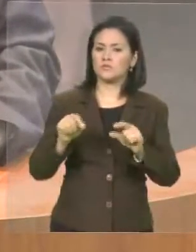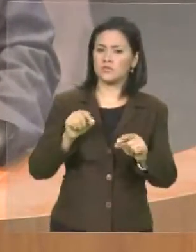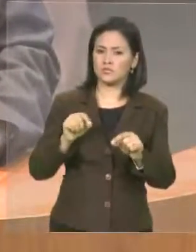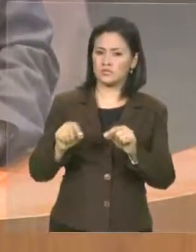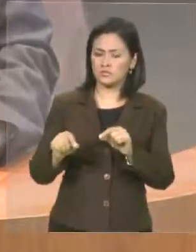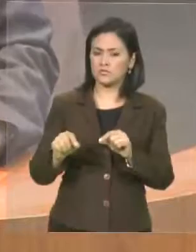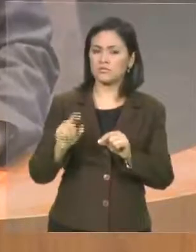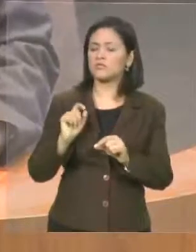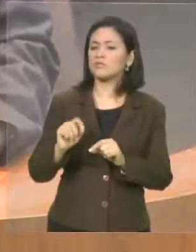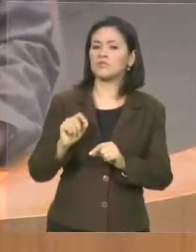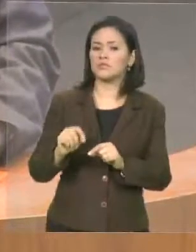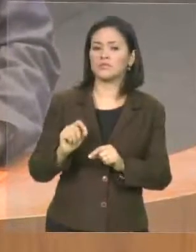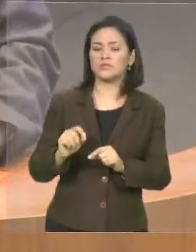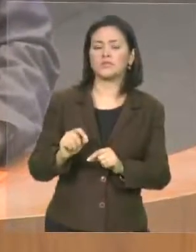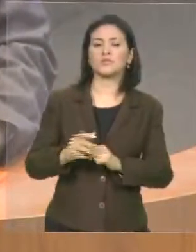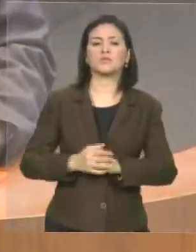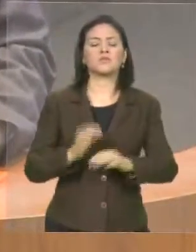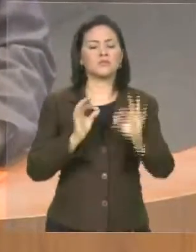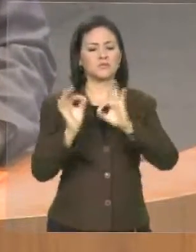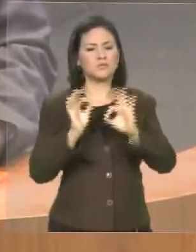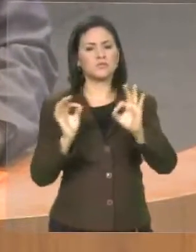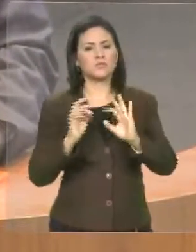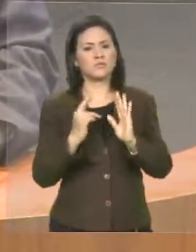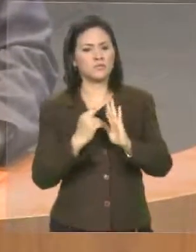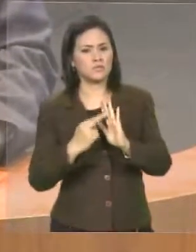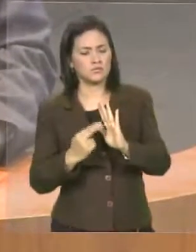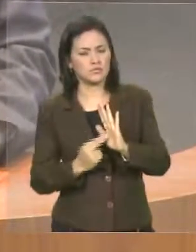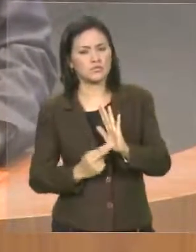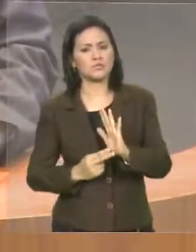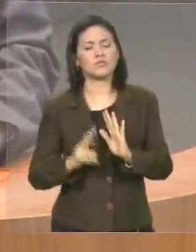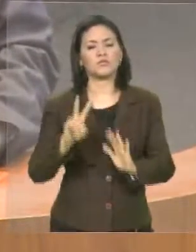à regulamentação da vaquejada no estado do Ceará,